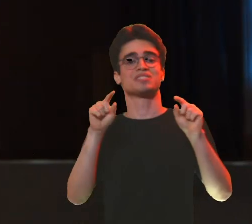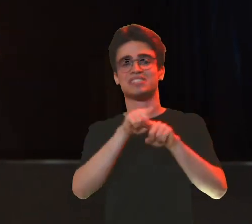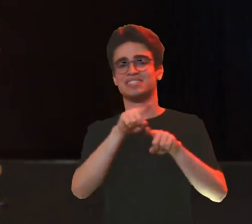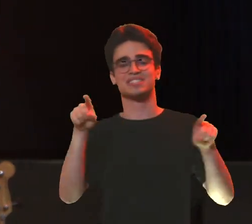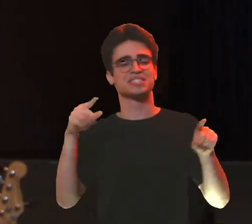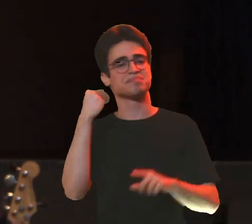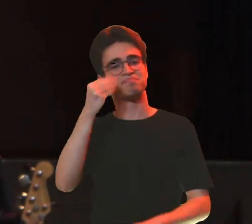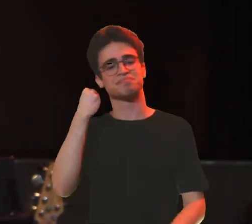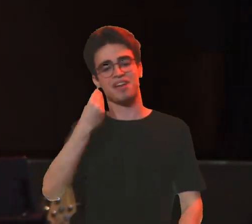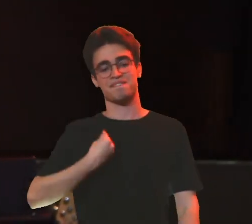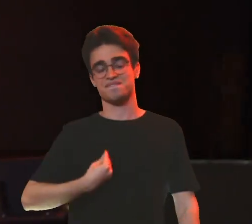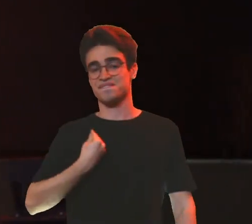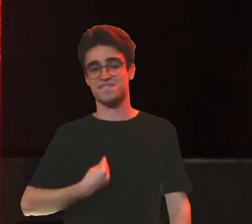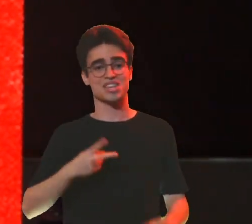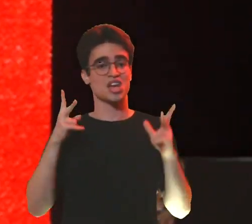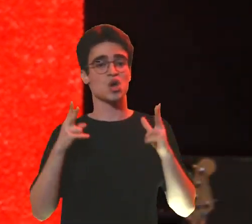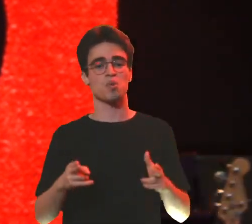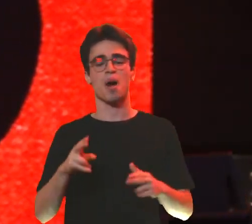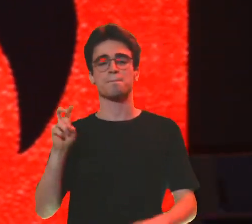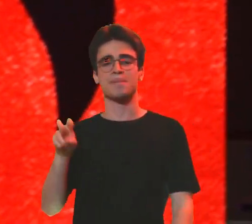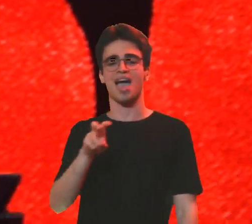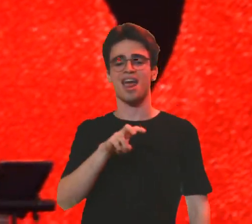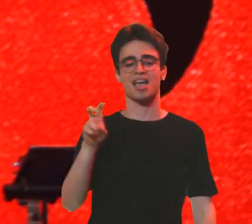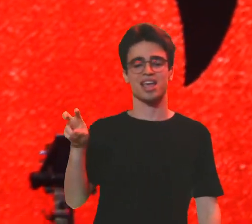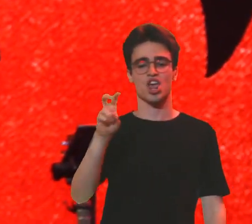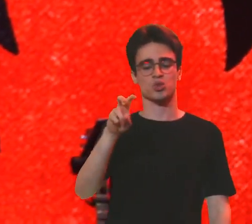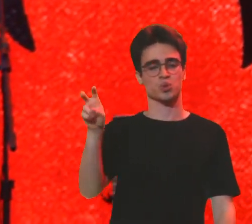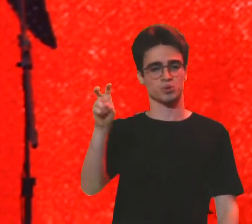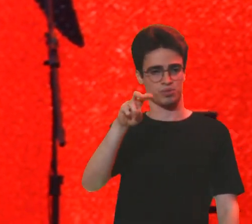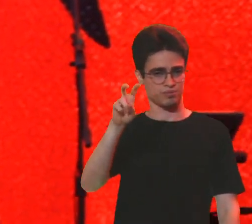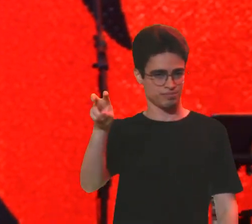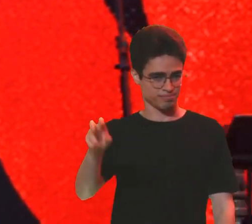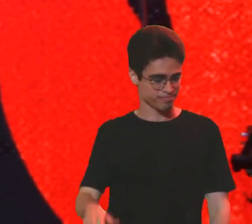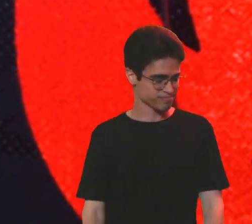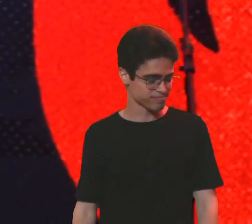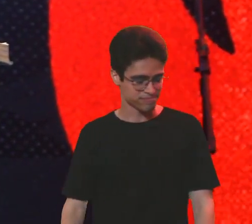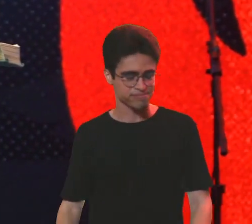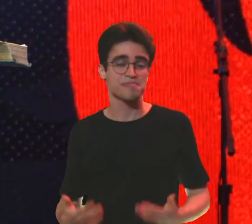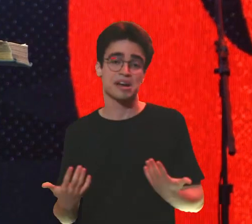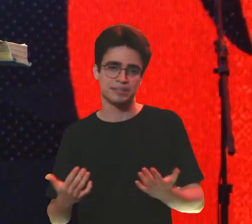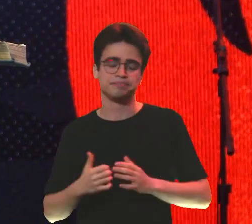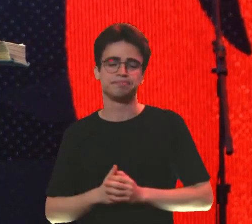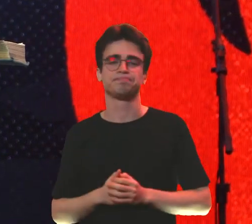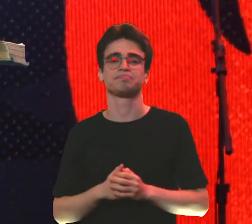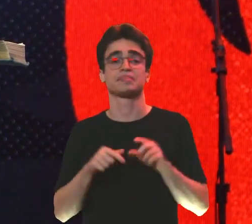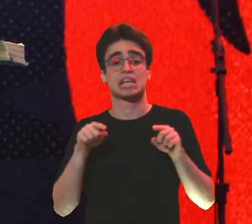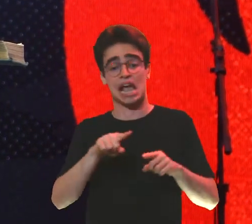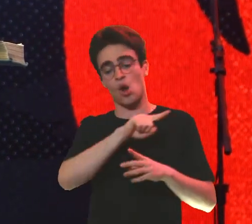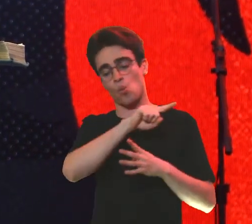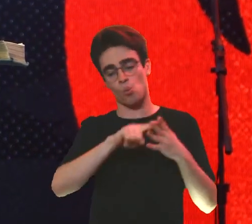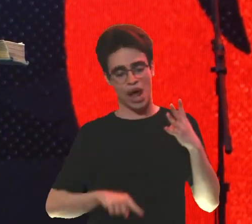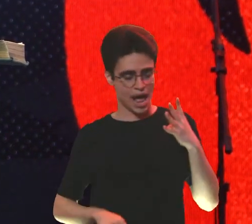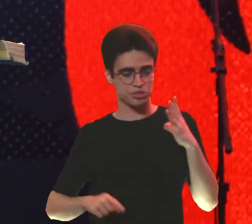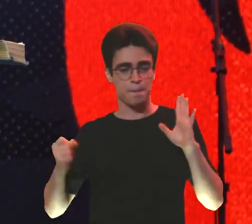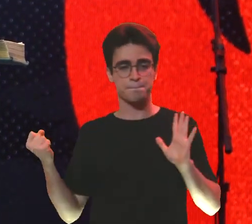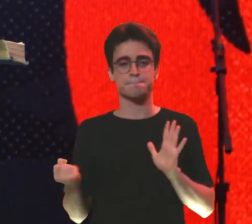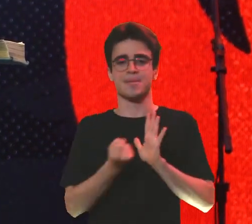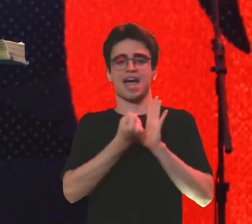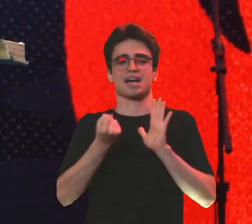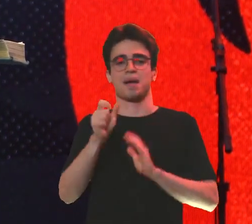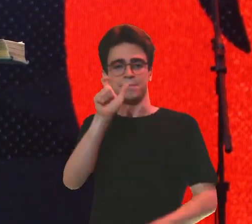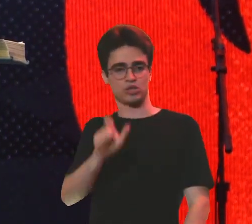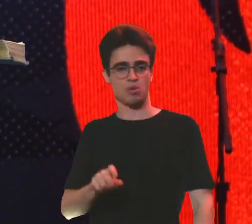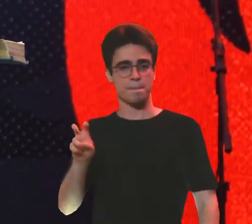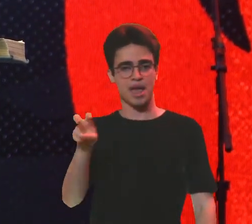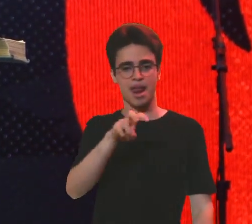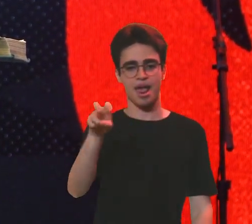como peregrinos e viviam por uma recompensa eterna. Então essas são as 4 marcas de um peregrino.